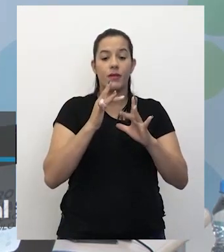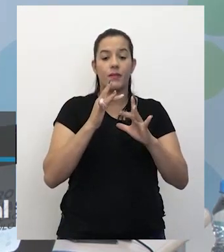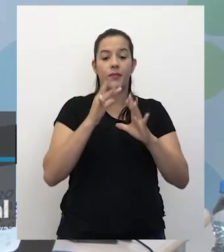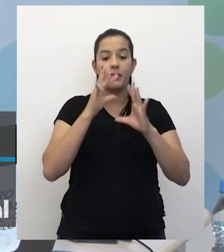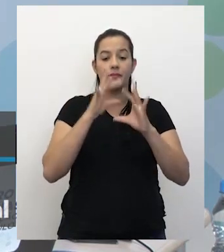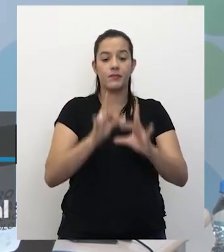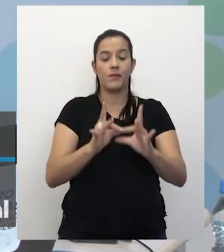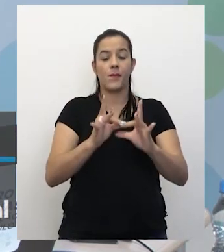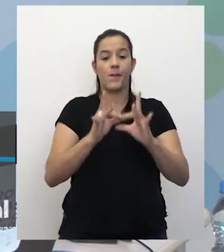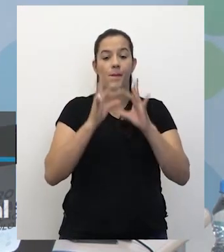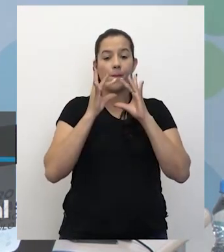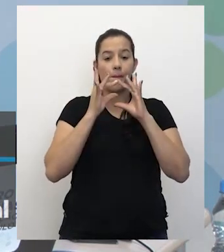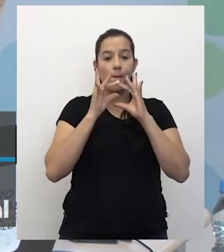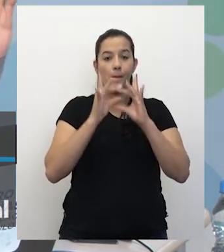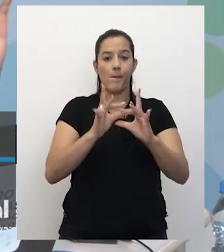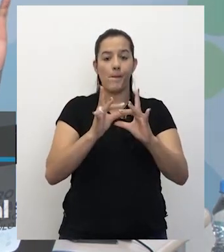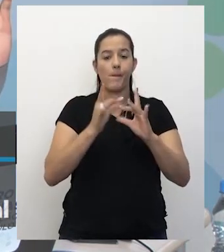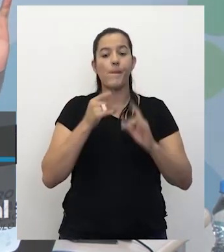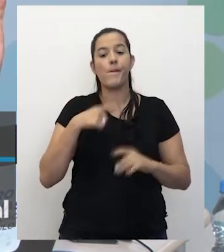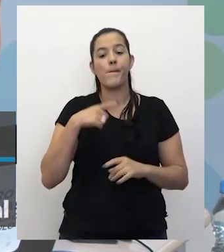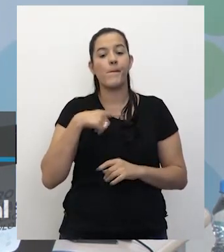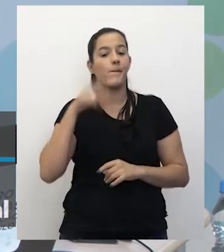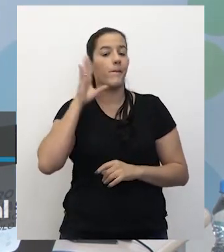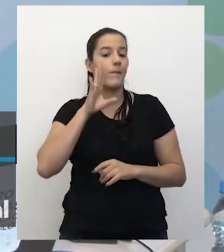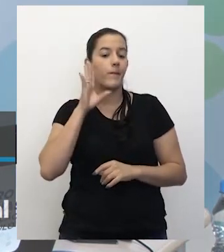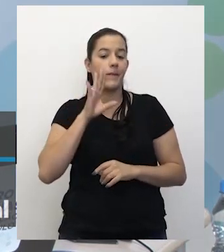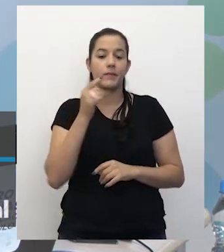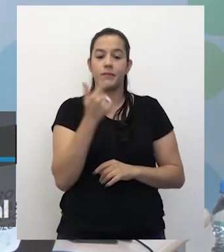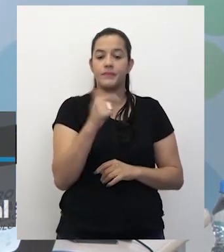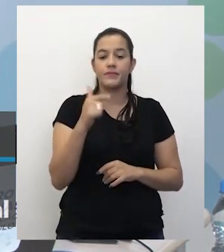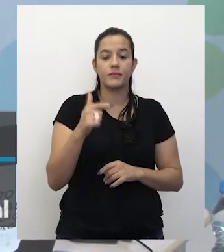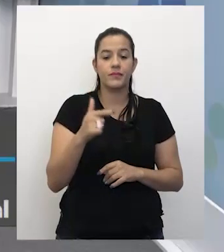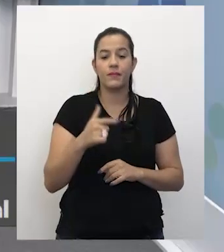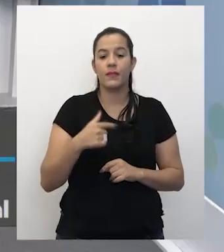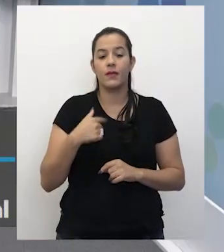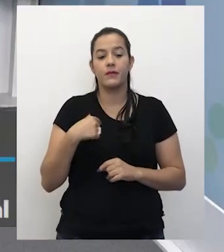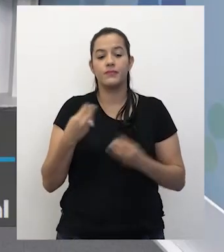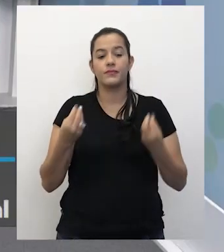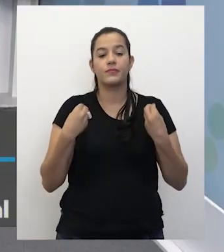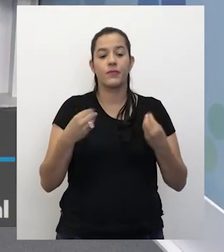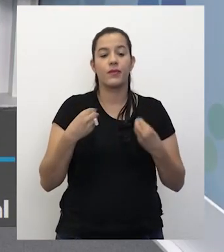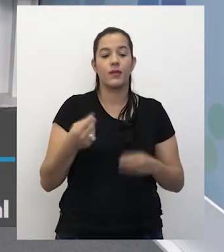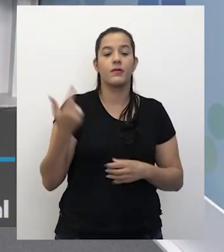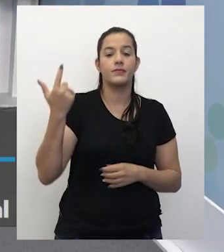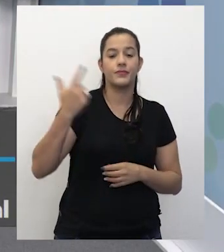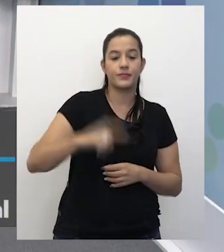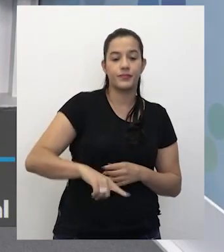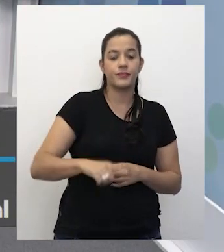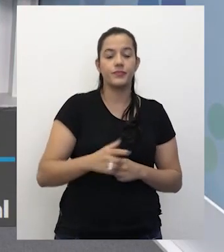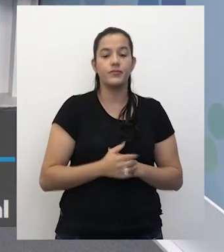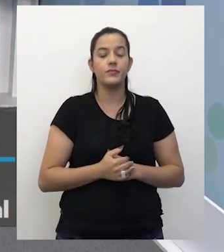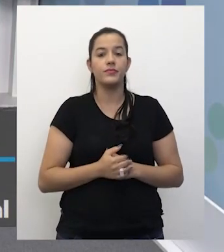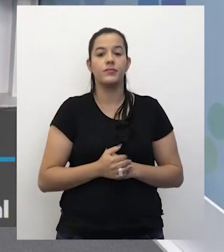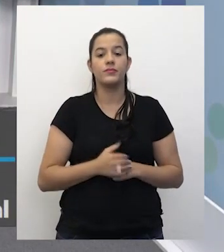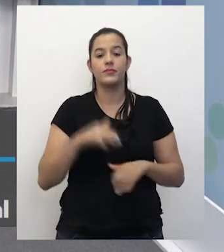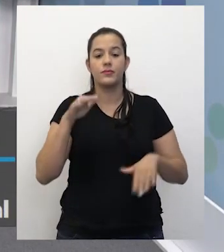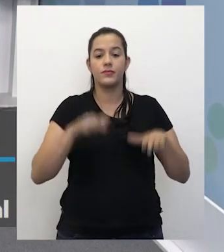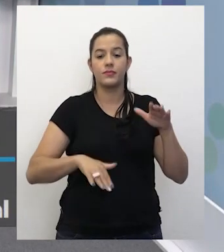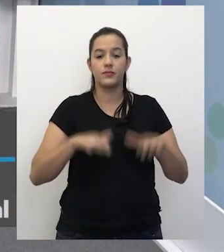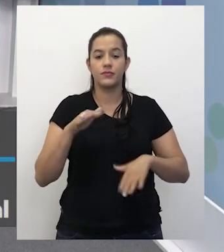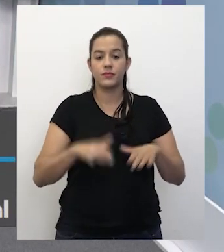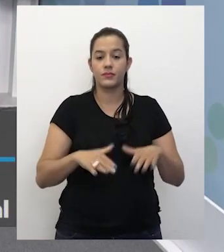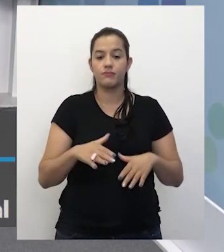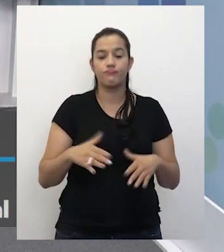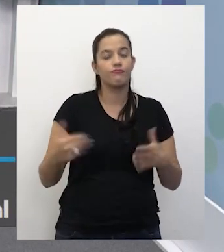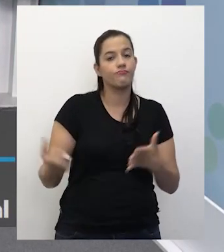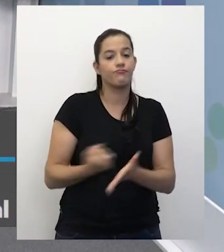apito. Aí não fica legal colocar isso na música. Aí não, tem que gravar de novo. Aham. Então, esses momentos de